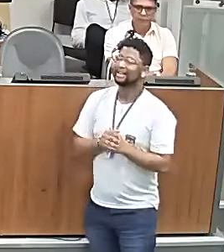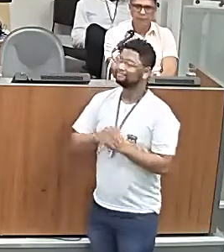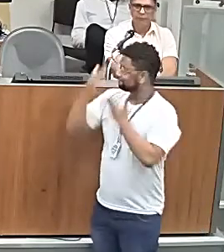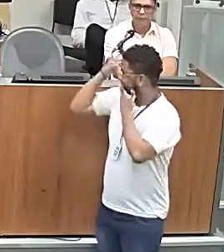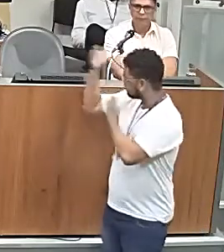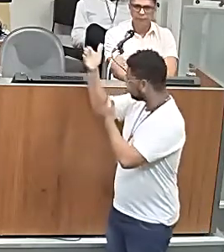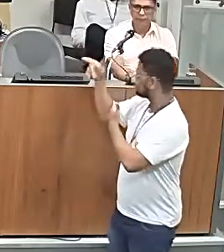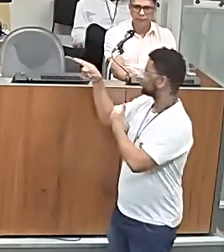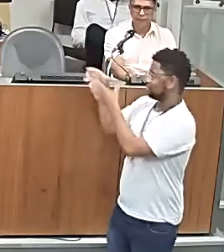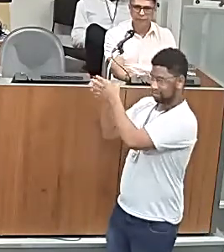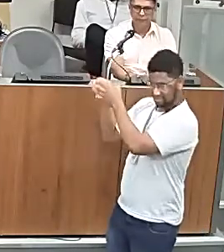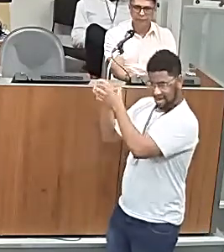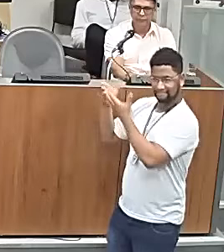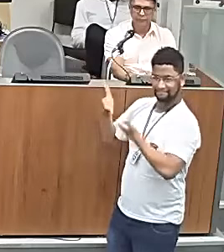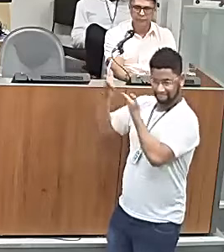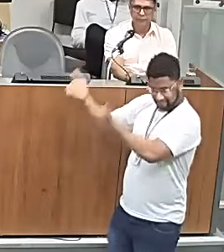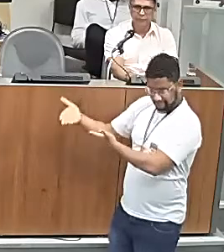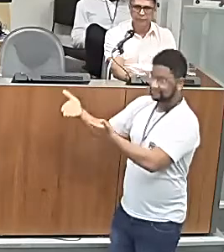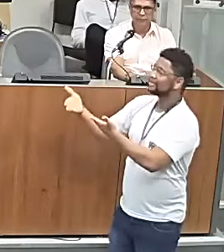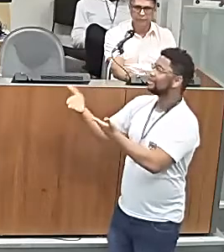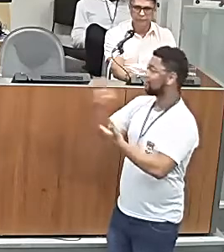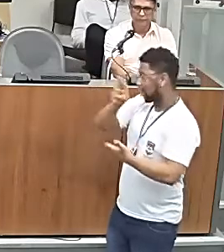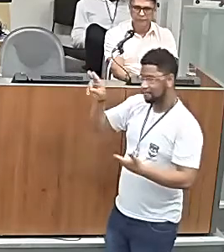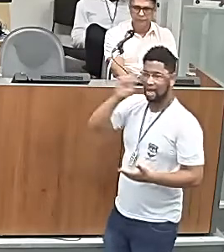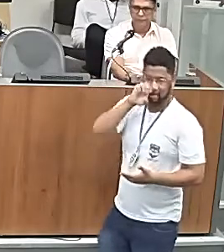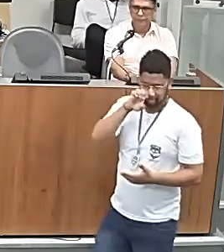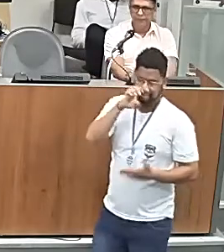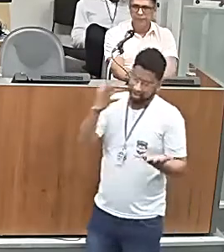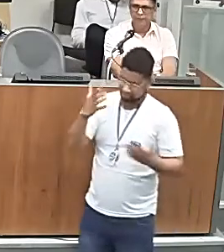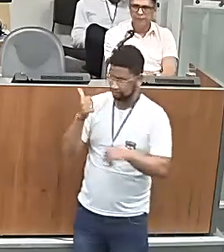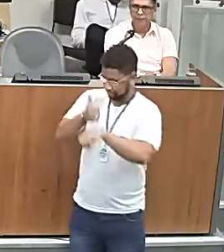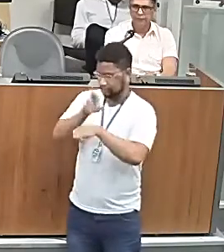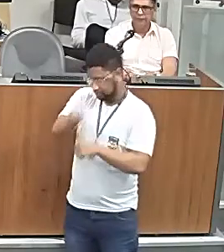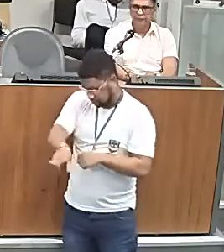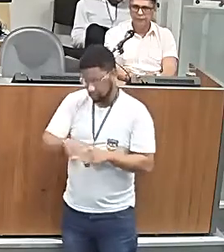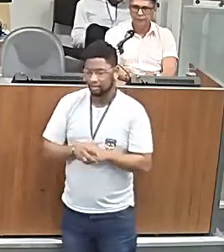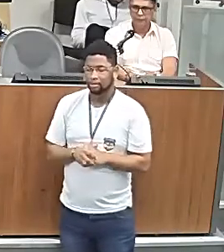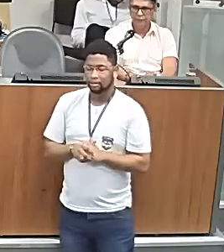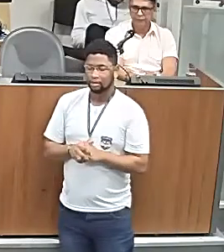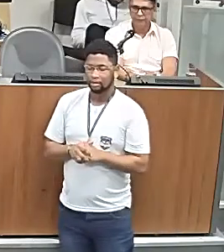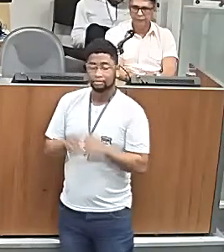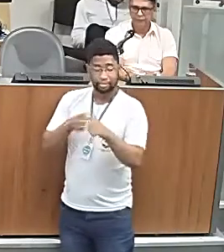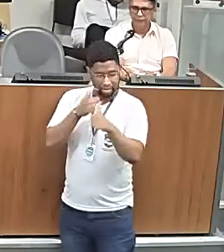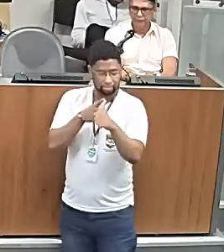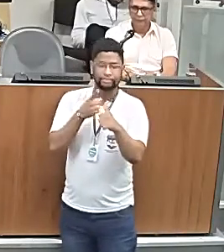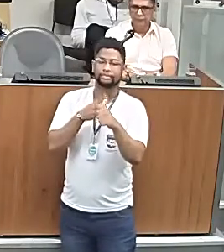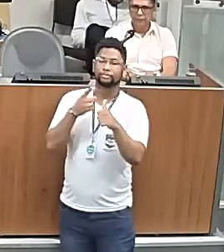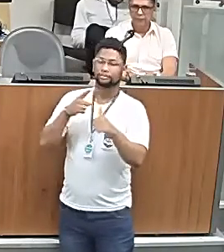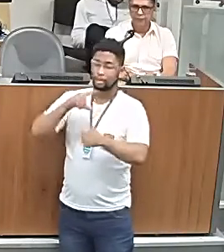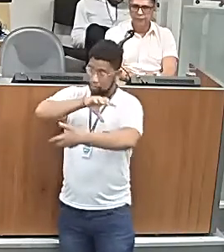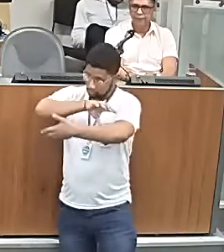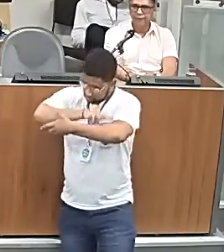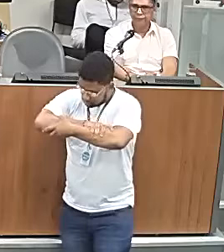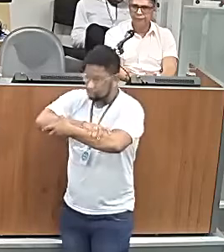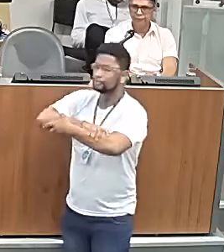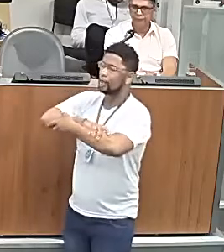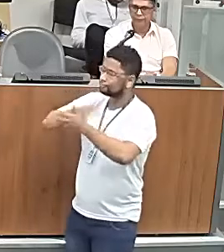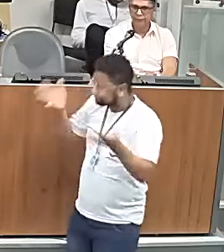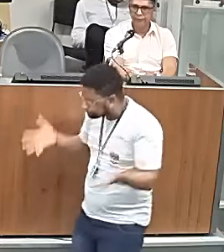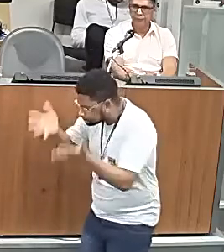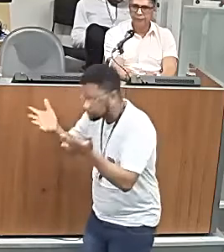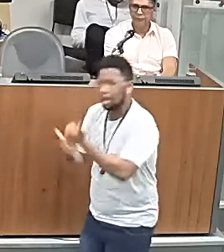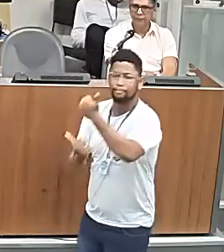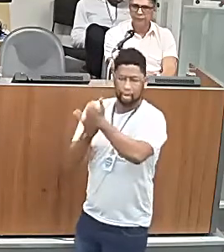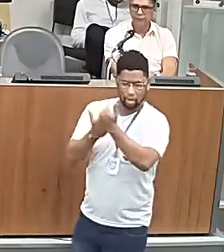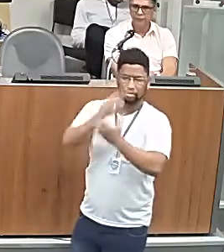Boa tarde a todos aqui presentes, a comissão, em nome da Edna, que não pôde